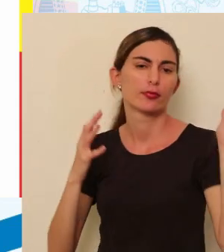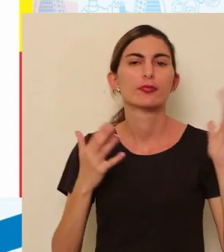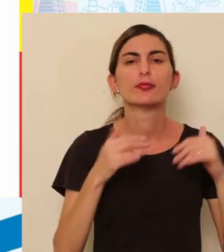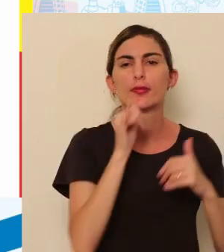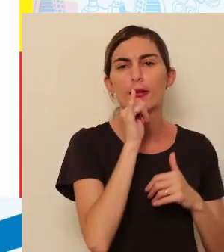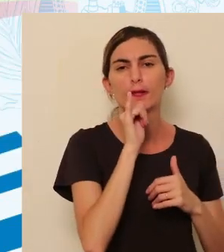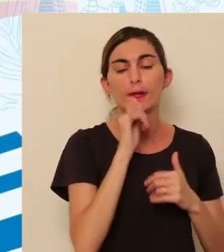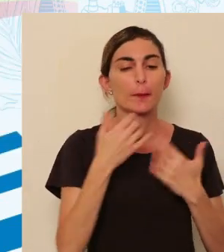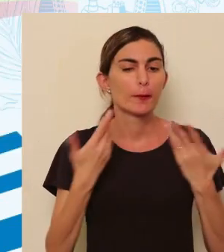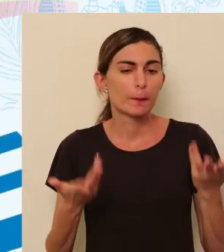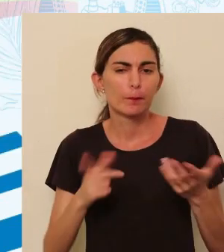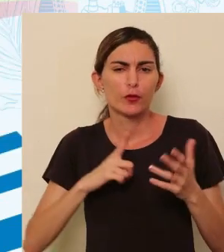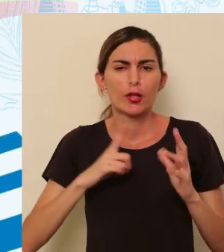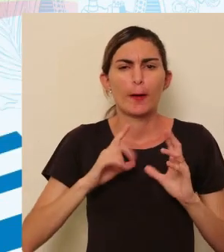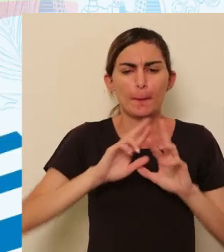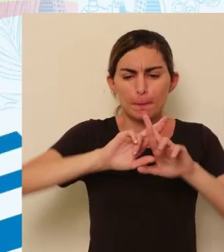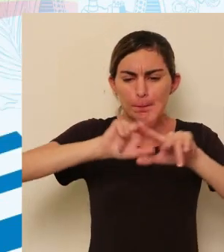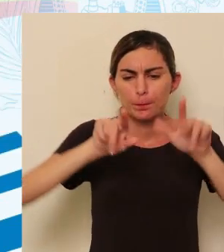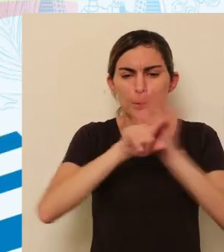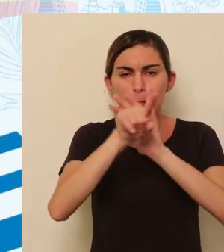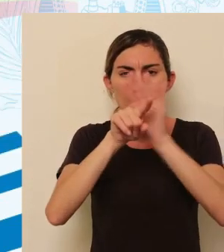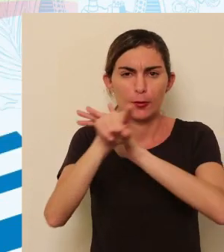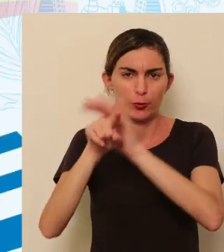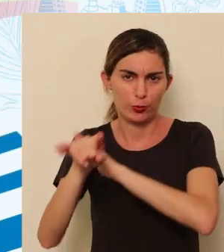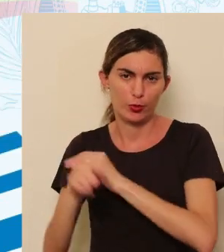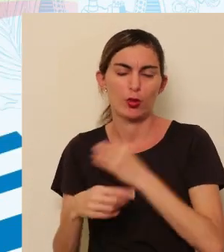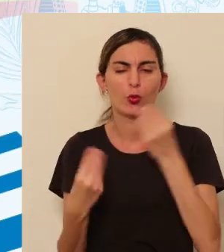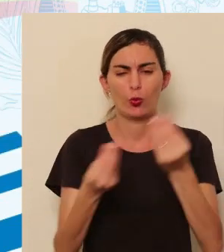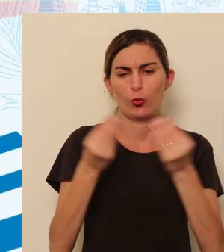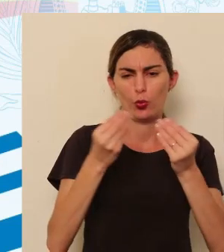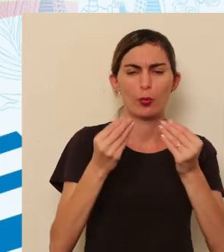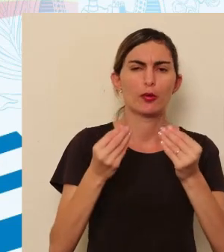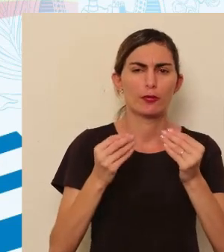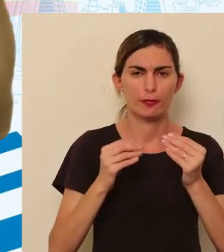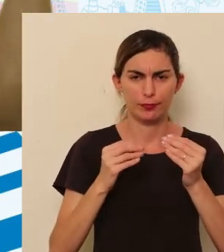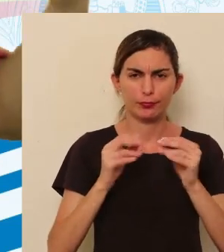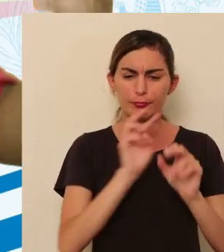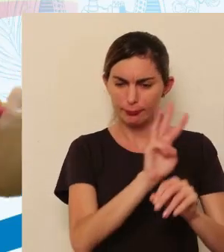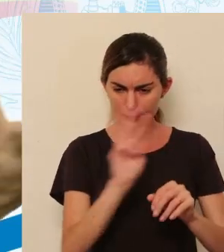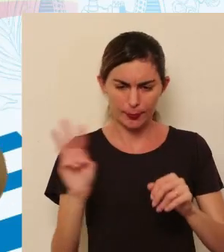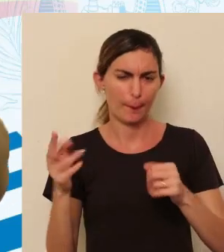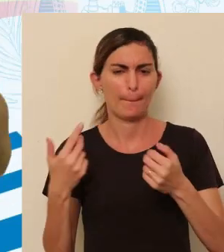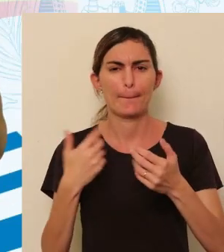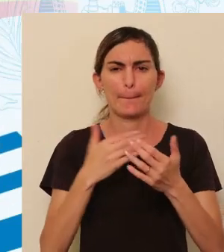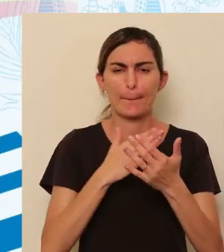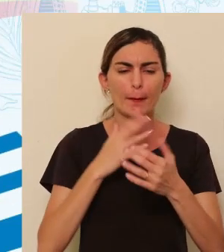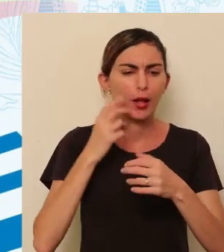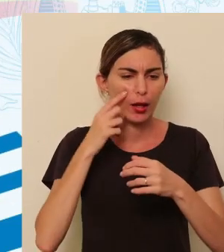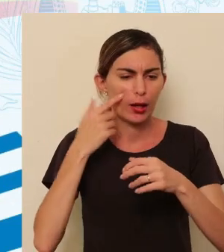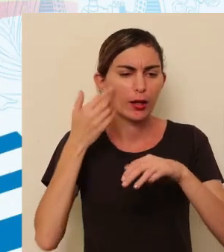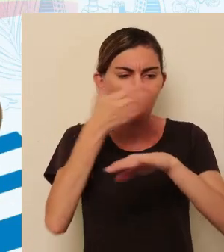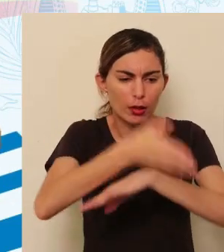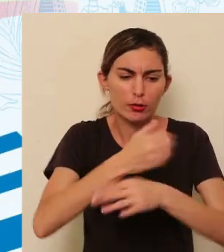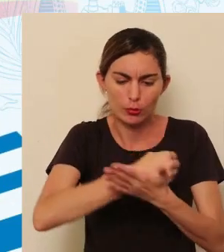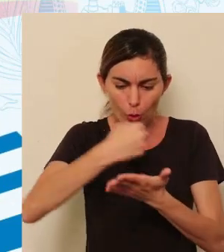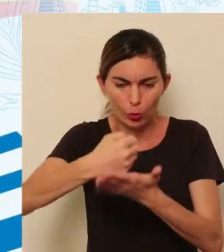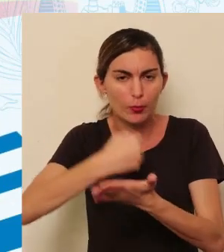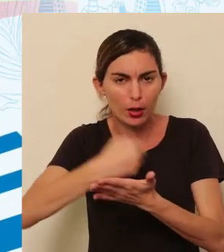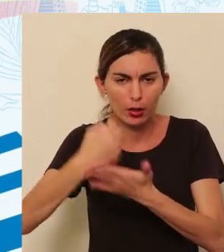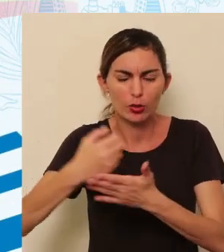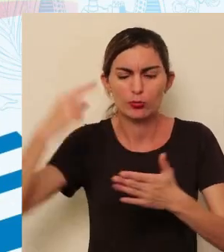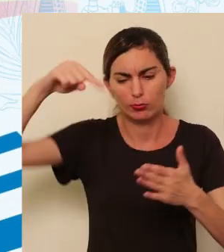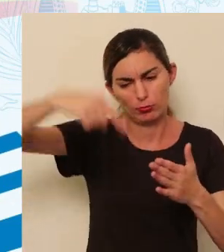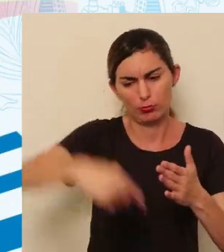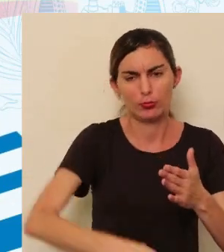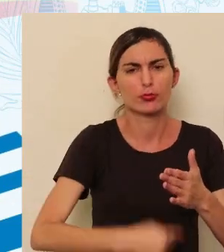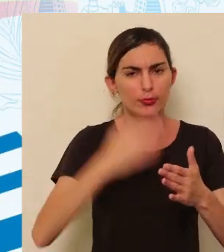natureza, por exemplo? Então a gente tem um conjunto de perguntas que, ao acessar alguns documentos, a gente vai